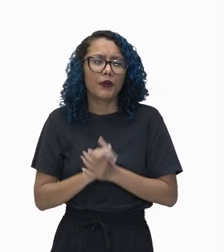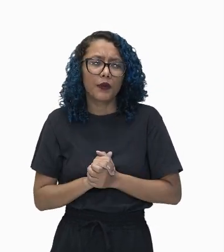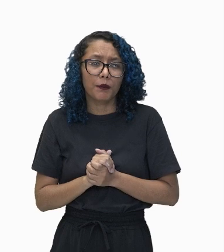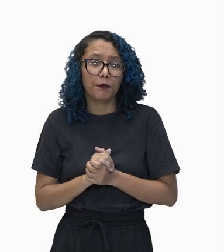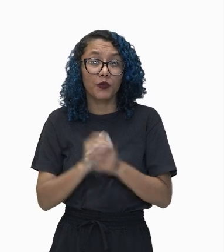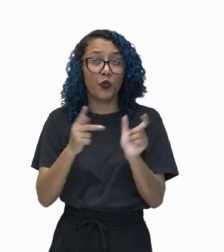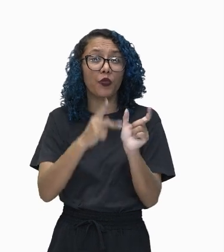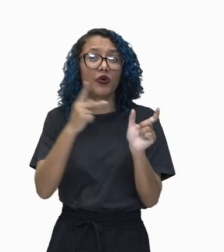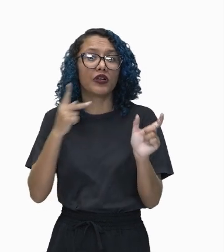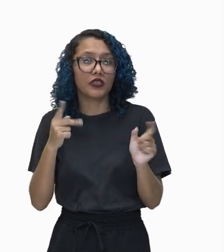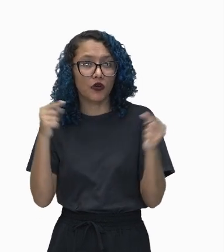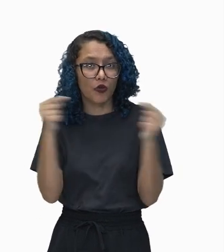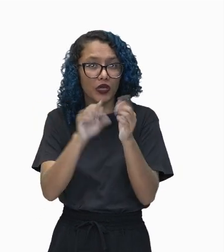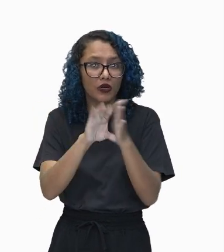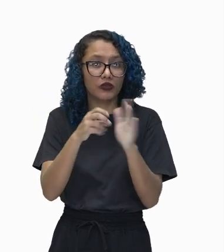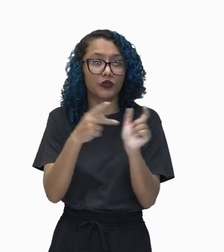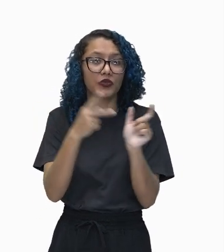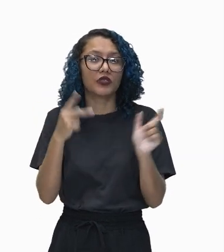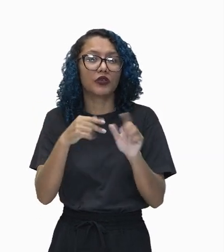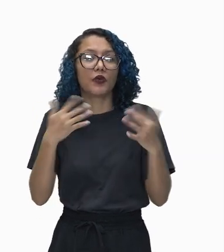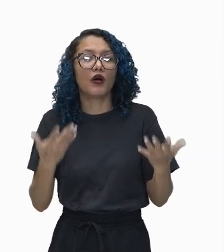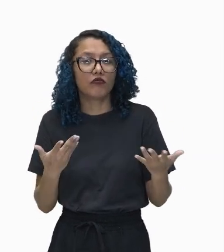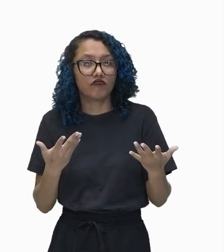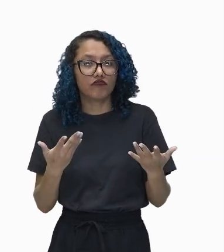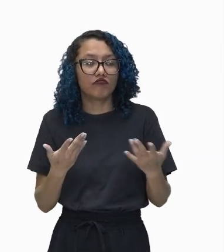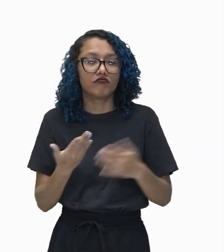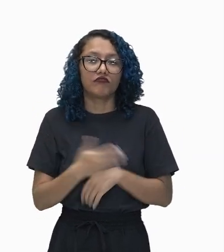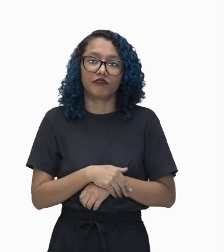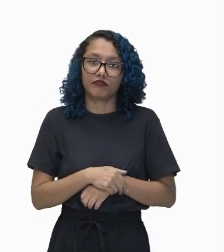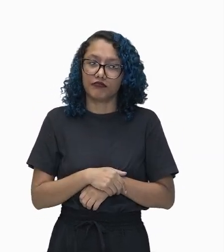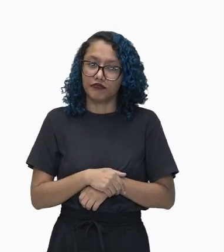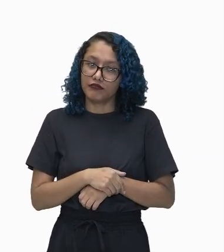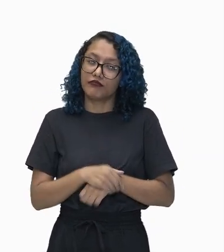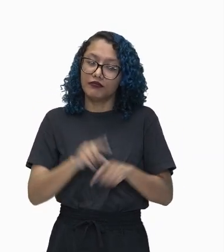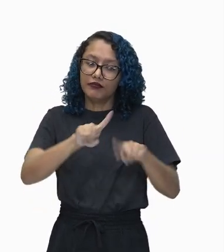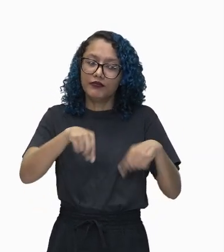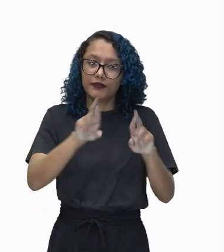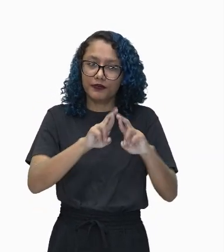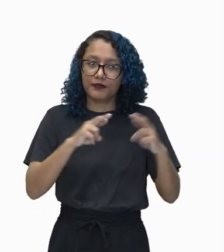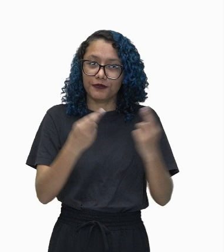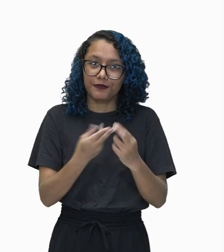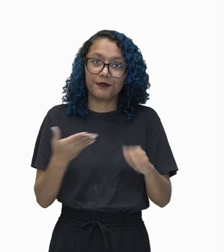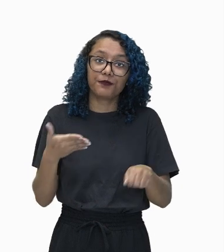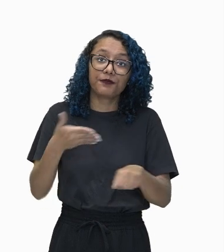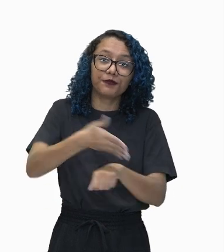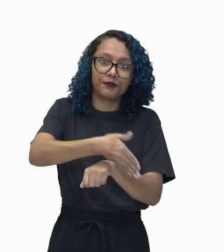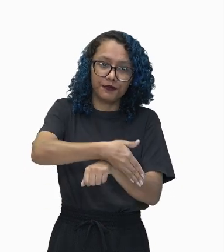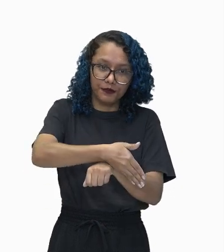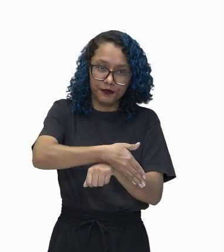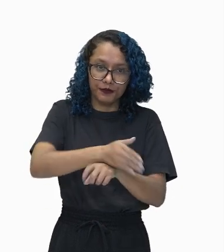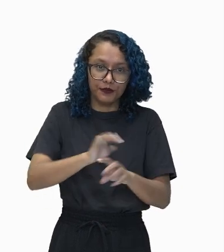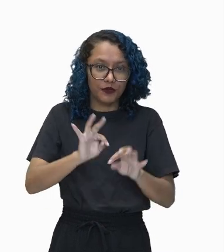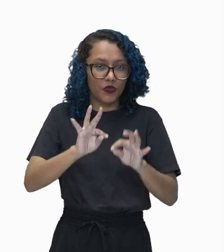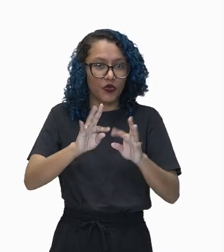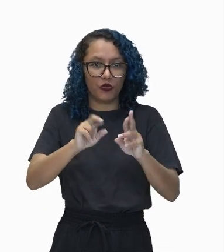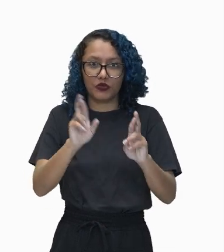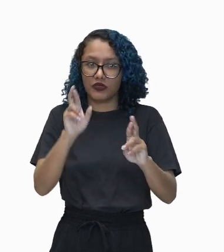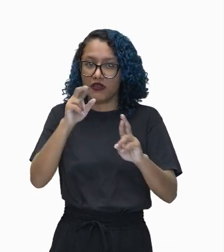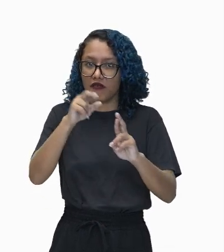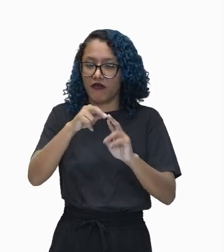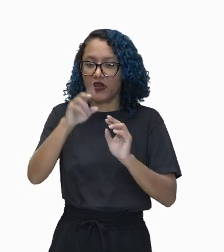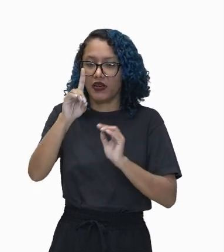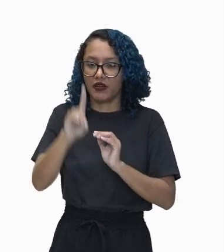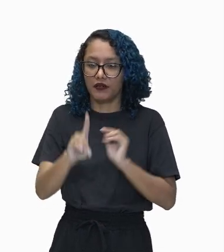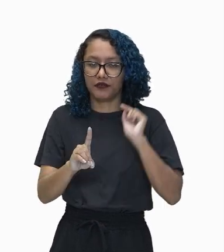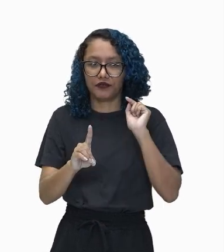que ele entrou na sala de reuniões. Então, tudo que se fala a respeito do sujeito é o predicado da